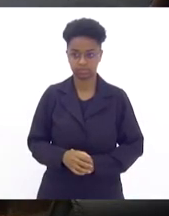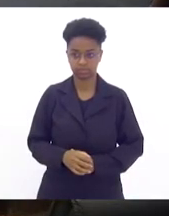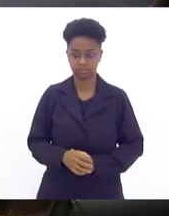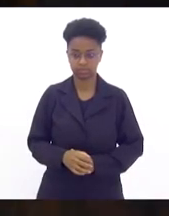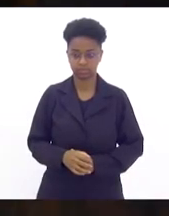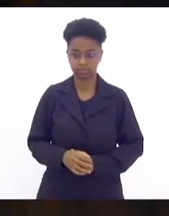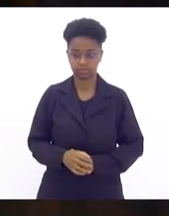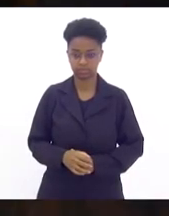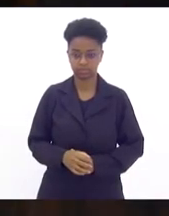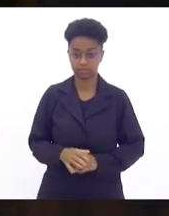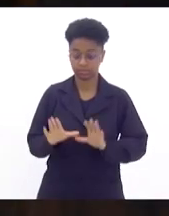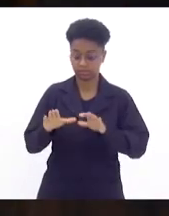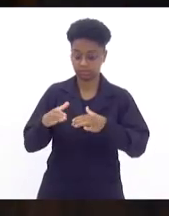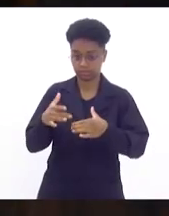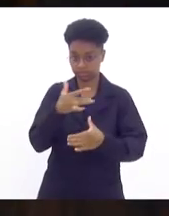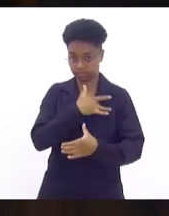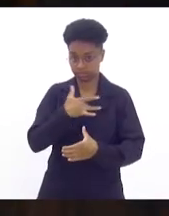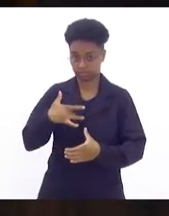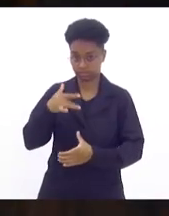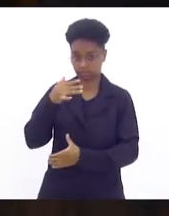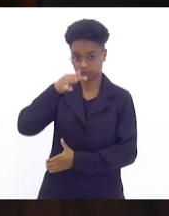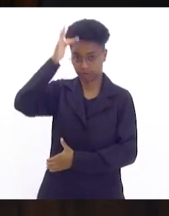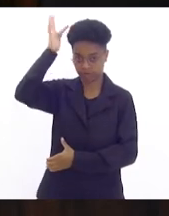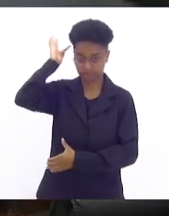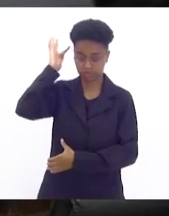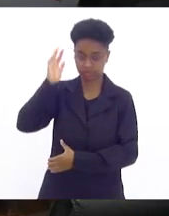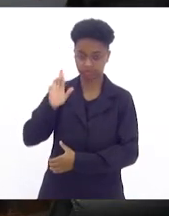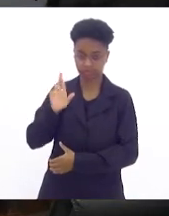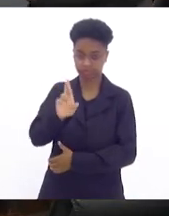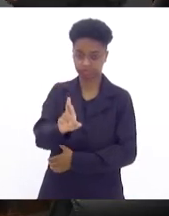pela comissão de saúde Deputado Fred